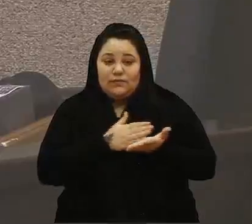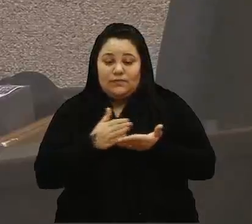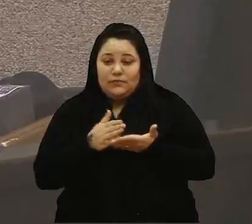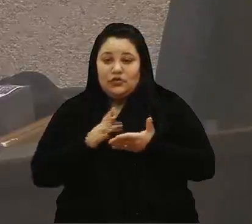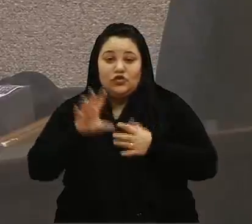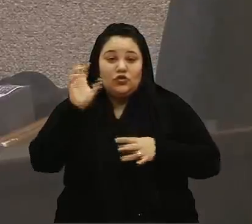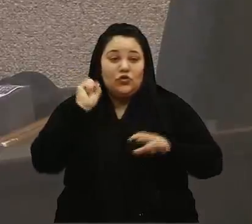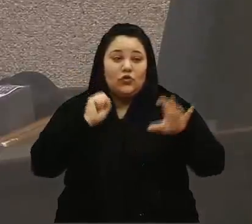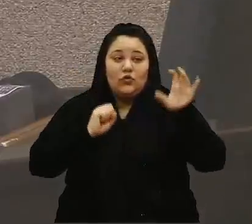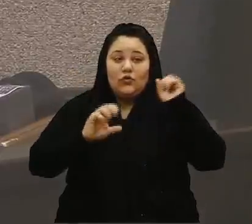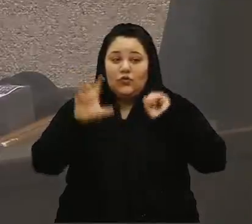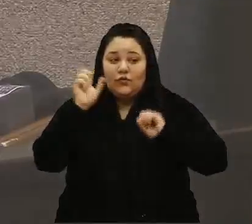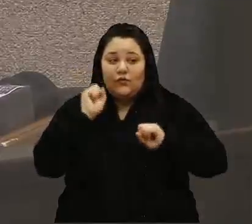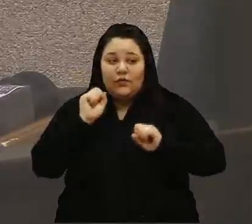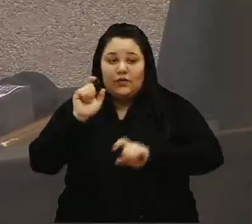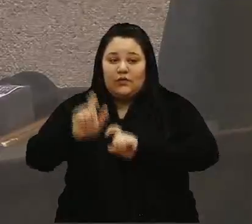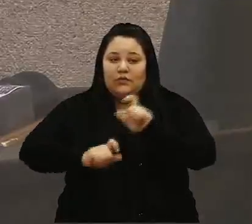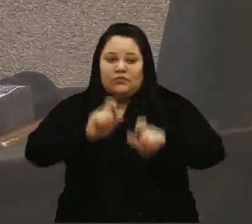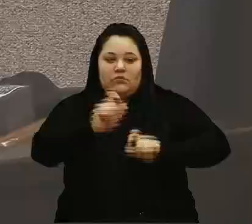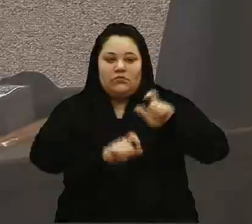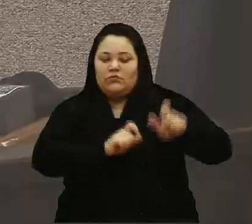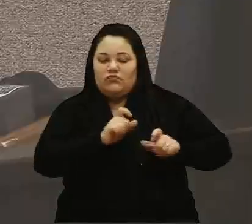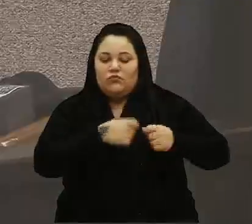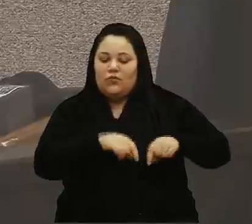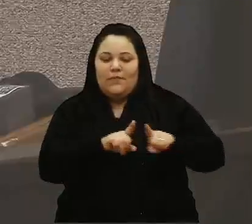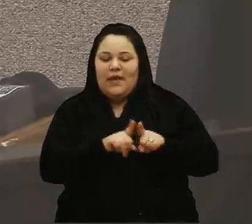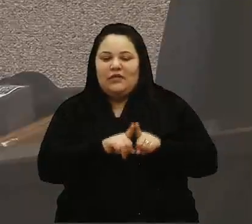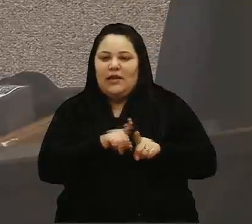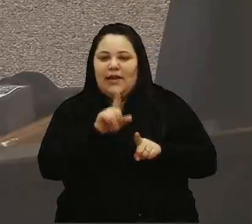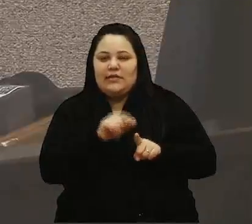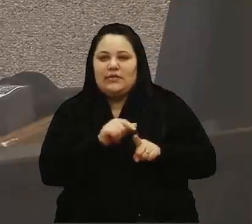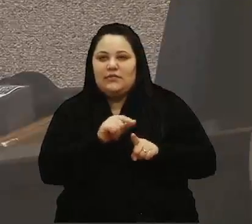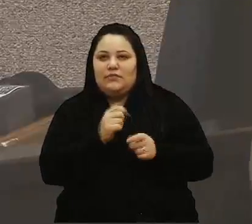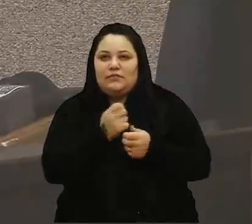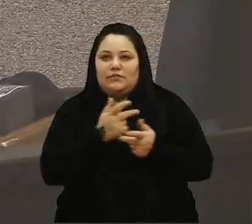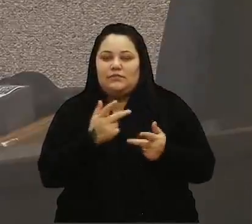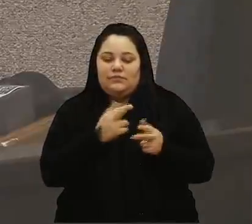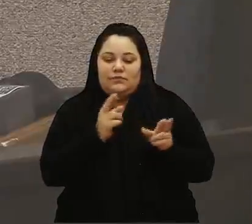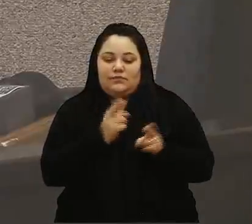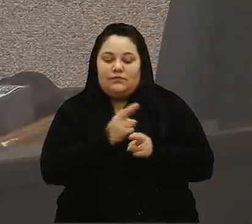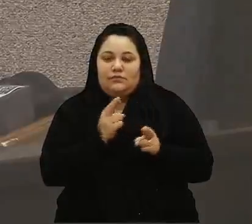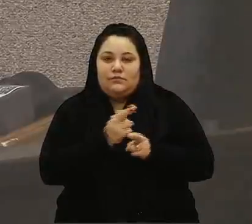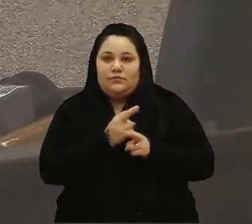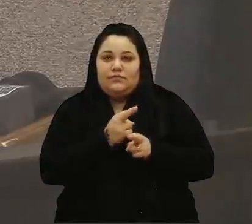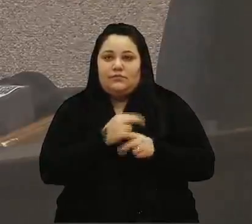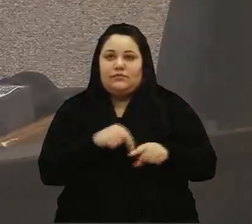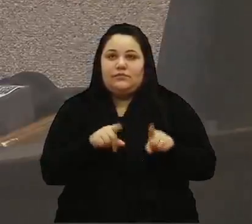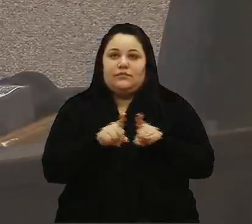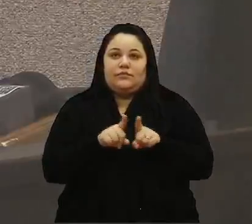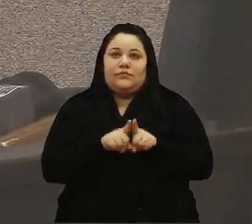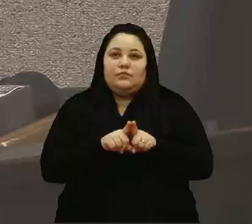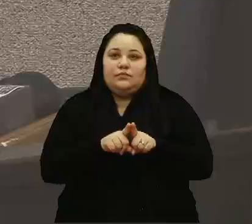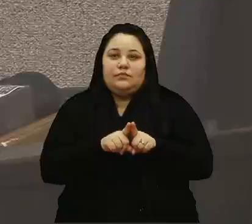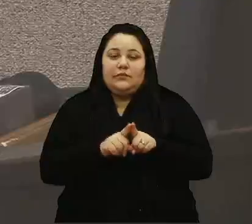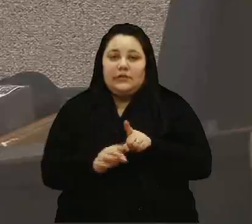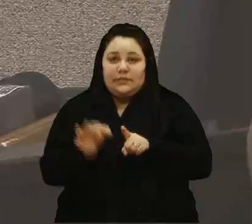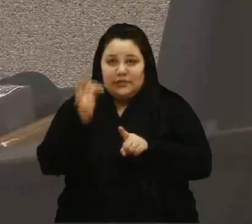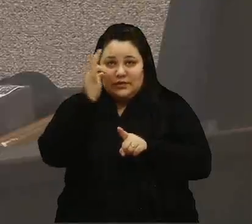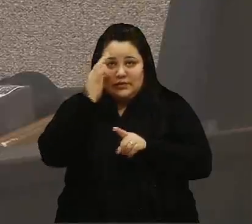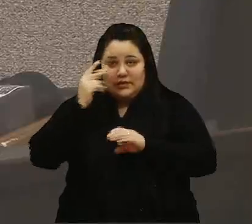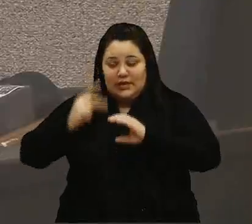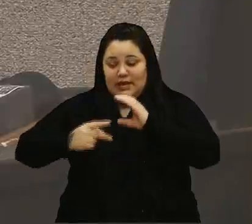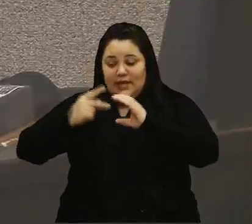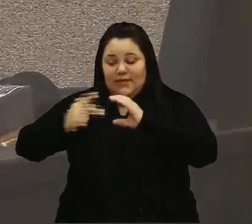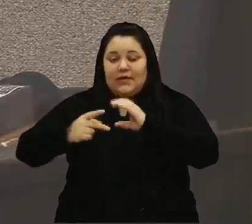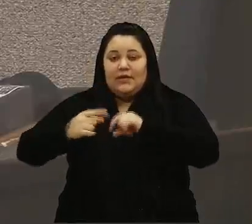as pessoas. Eu acredito que desde o momento que eu me coloquei à disposição para estar na Câmara de Vereadores,